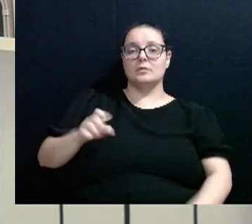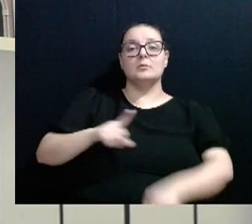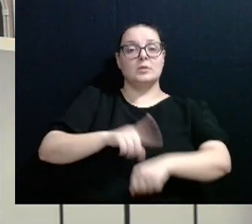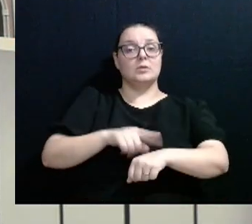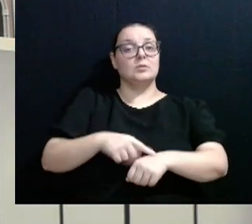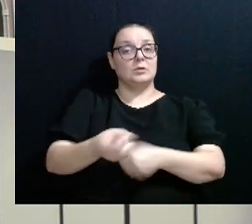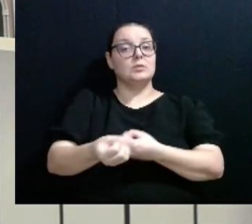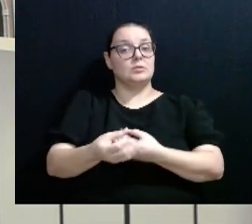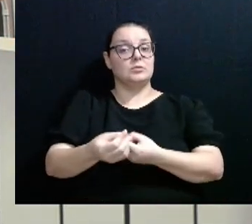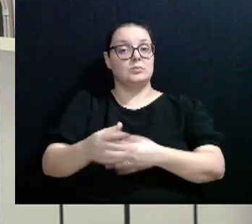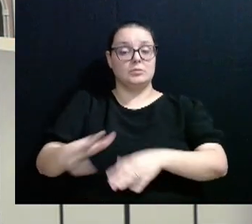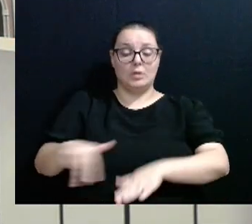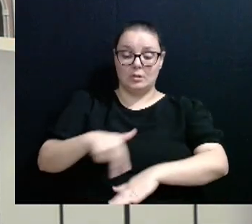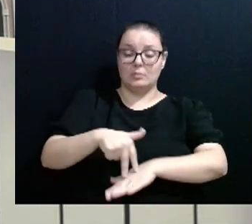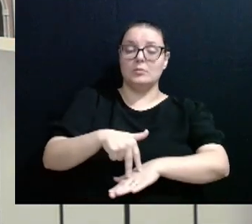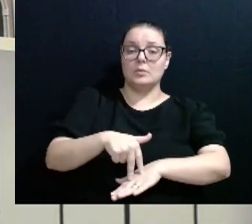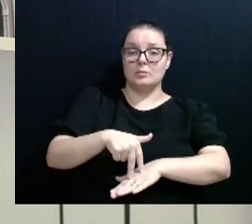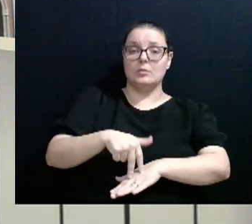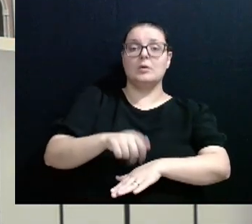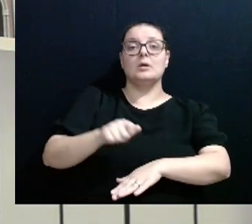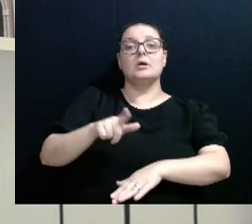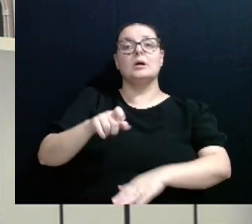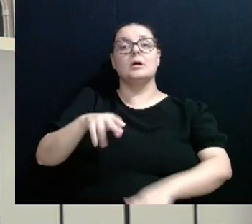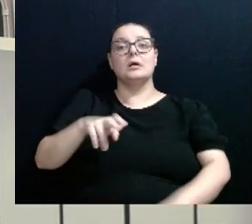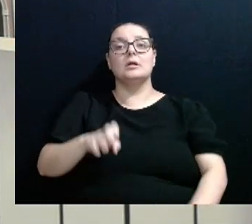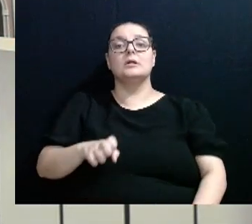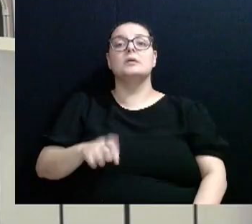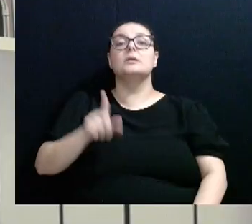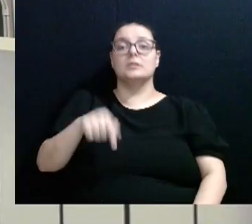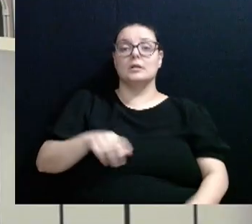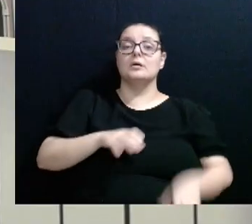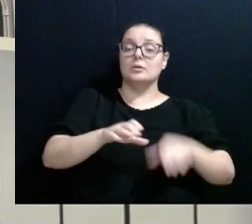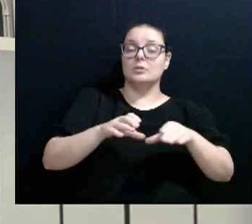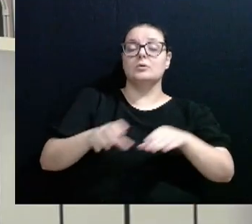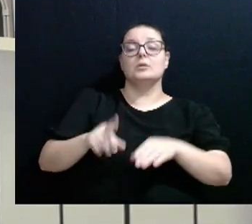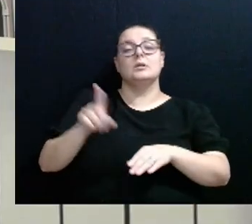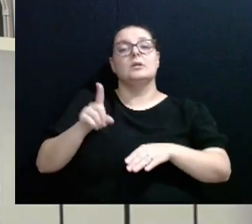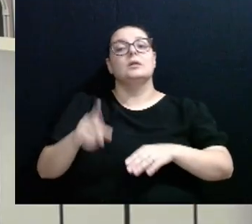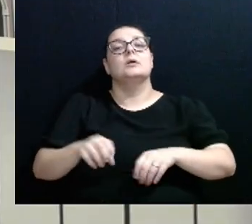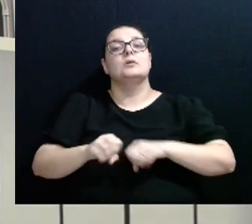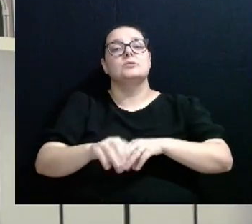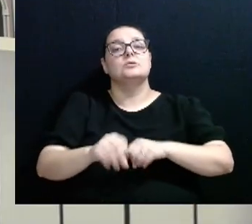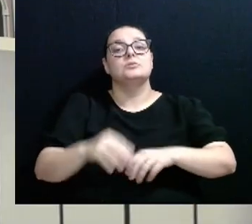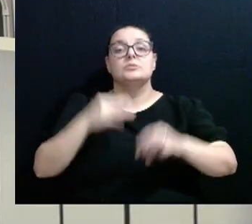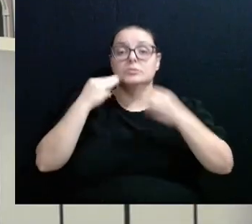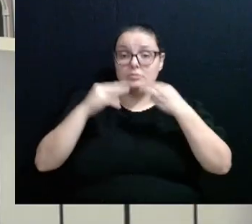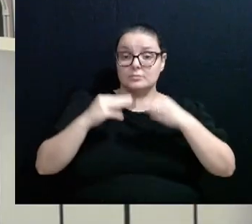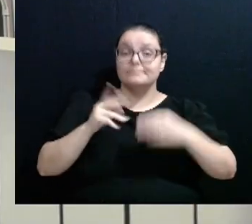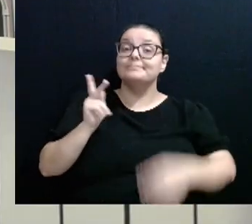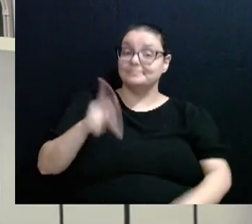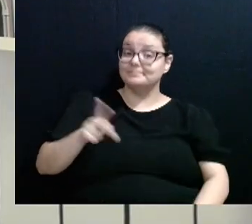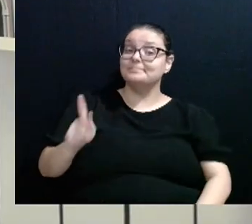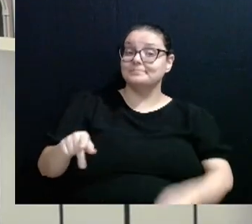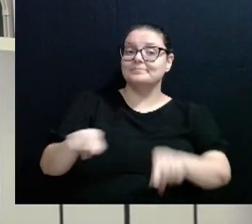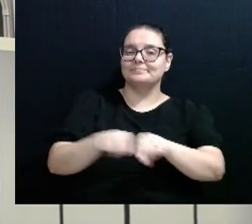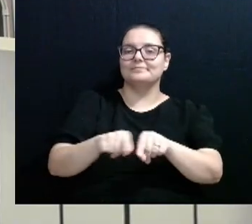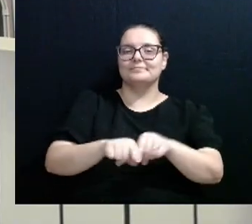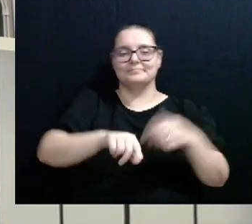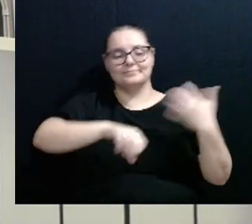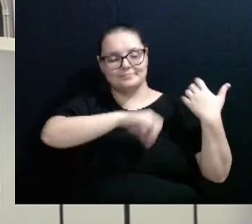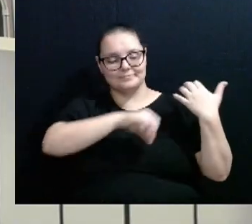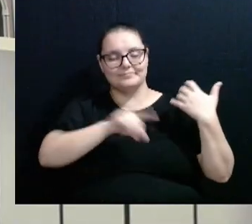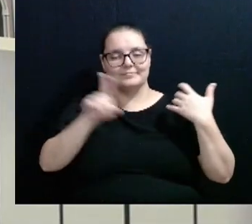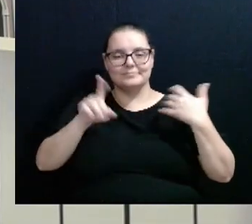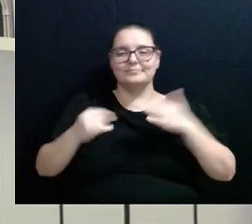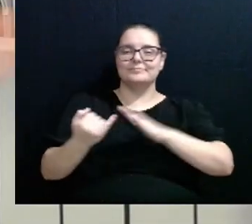foram passadas aqui pela Aline Ribeiro, que é coordenadora de ensino musical e professora de violino lá no